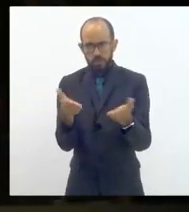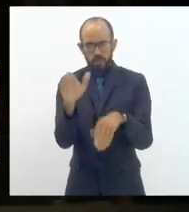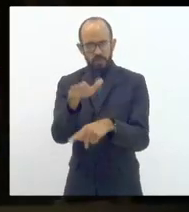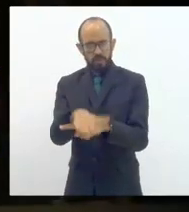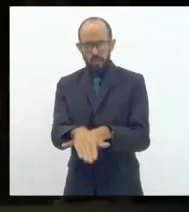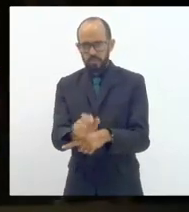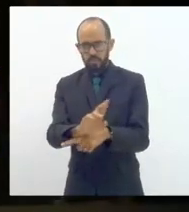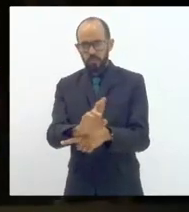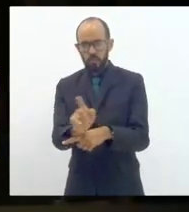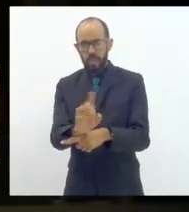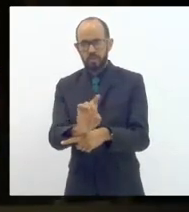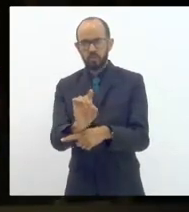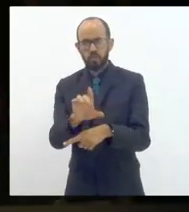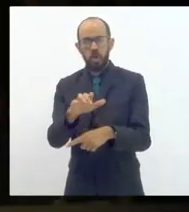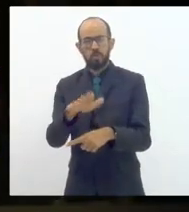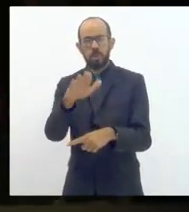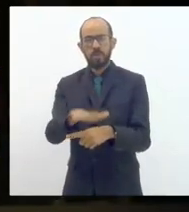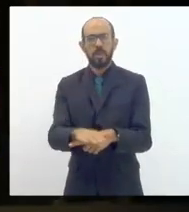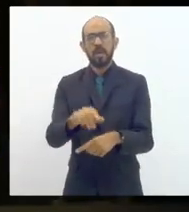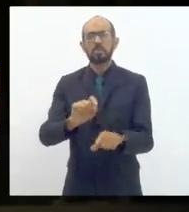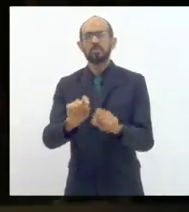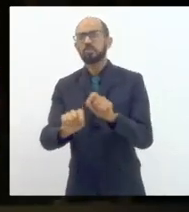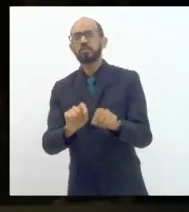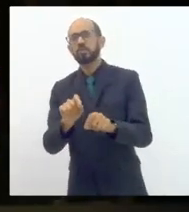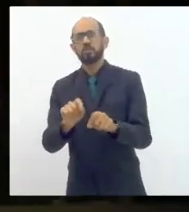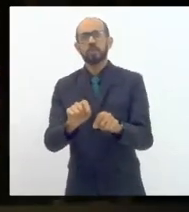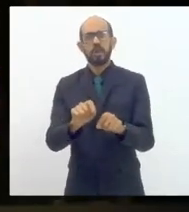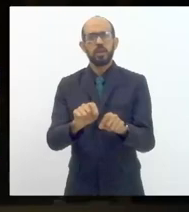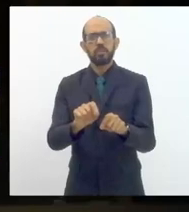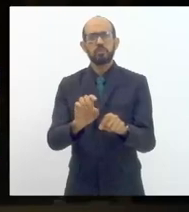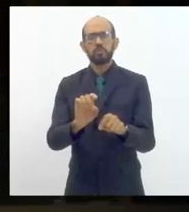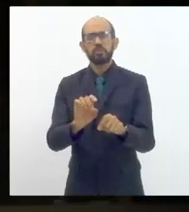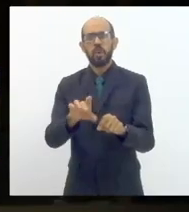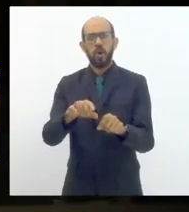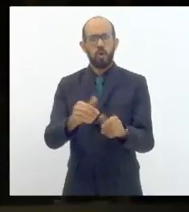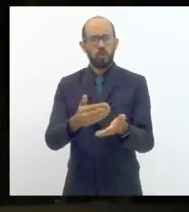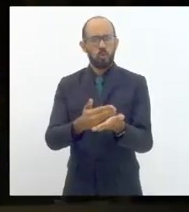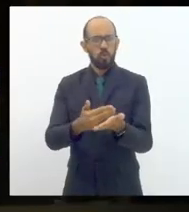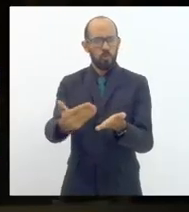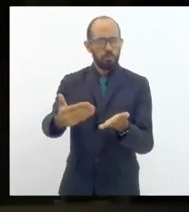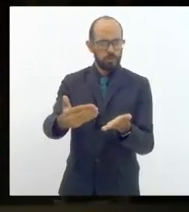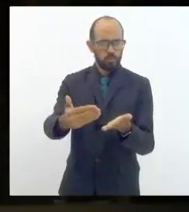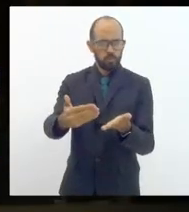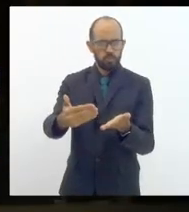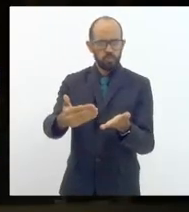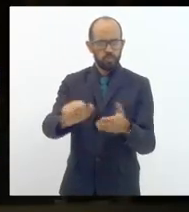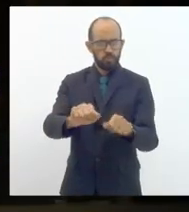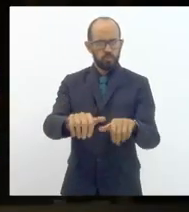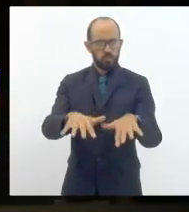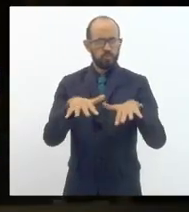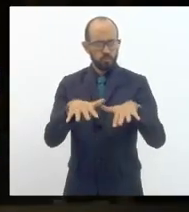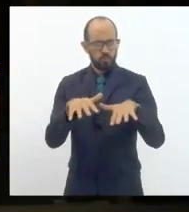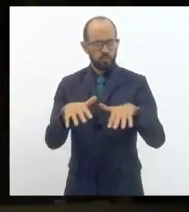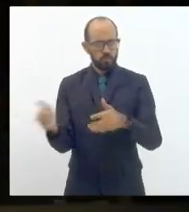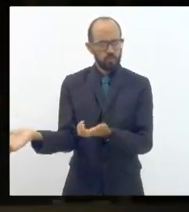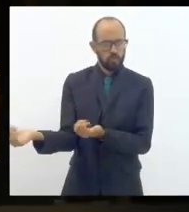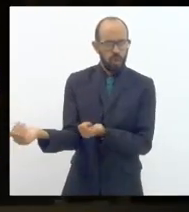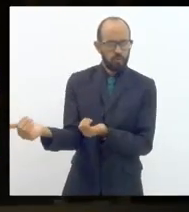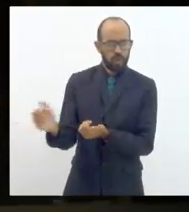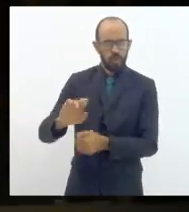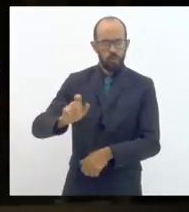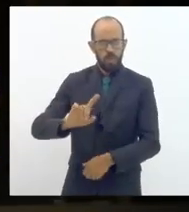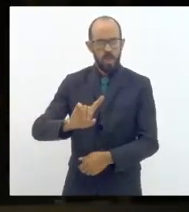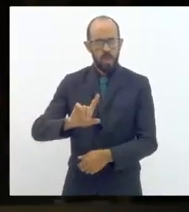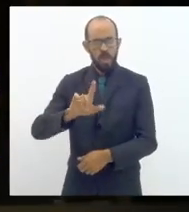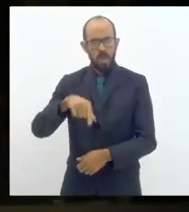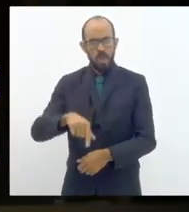não é apenas uma tarde que não é apenas o início, a cerimônia de início do Parlamento Juvenil. É um dia